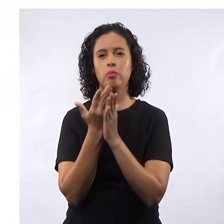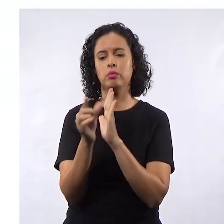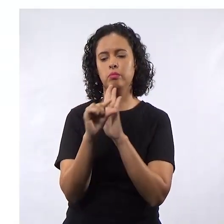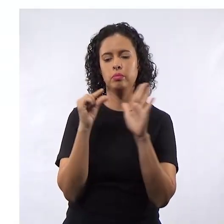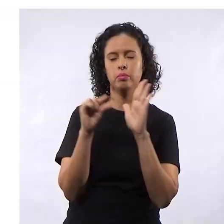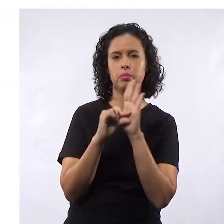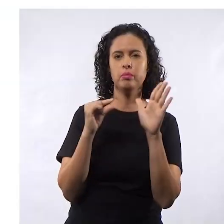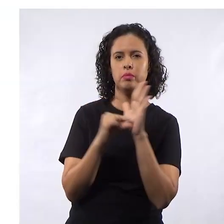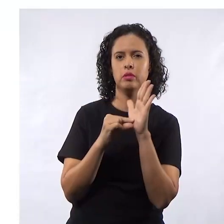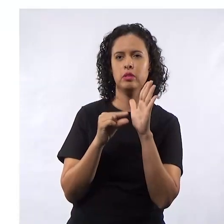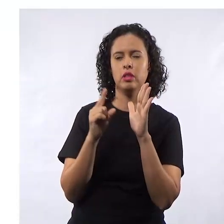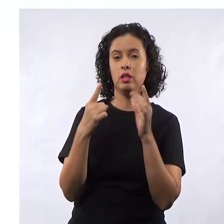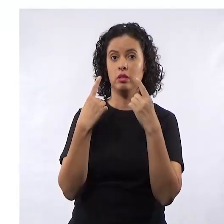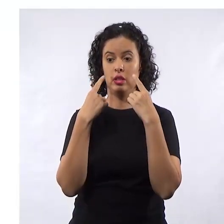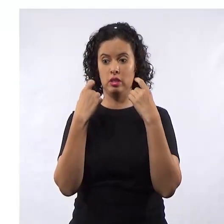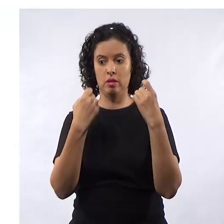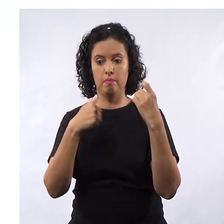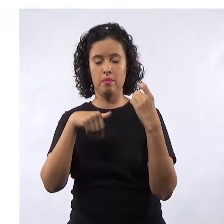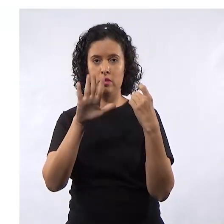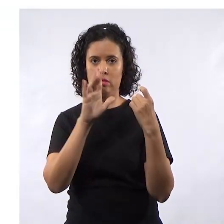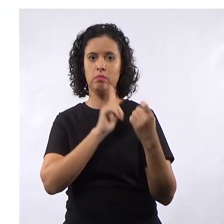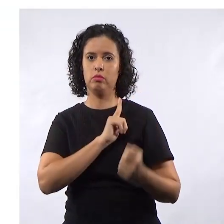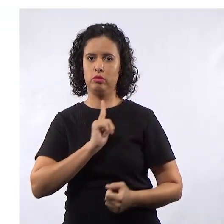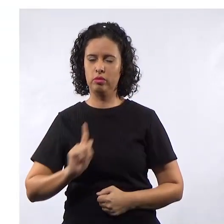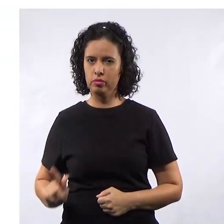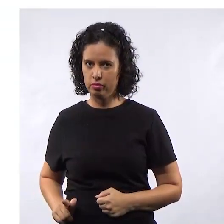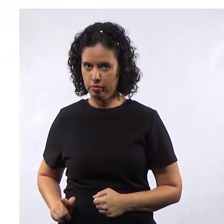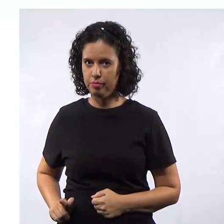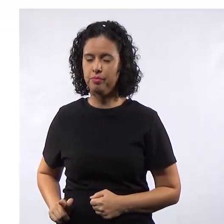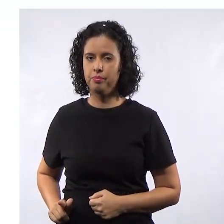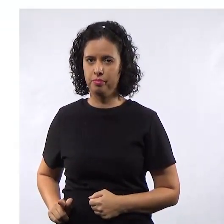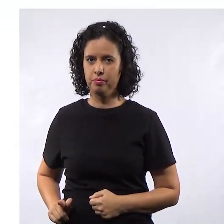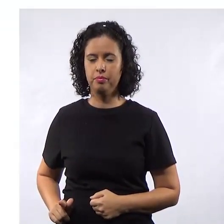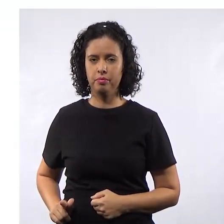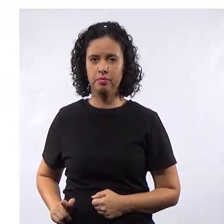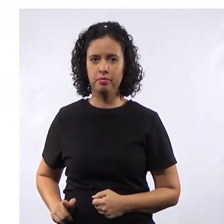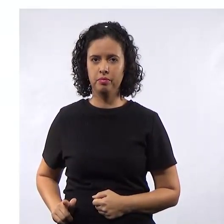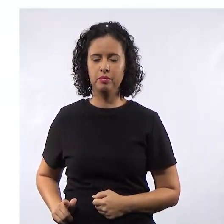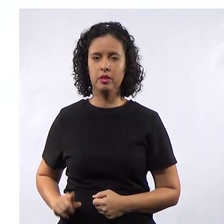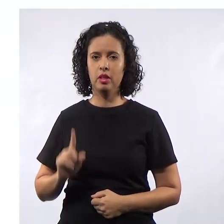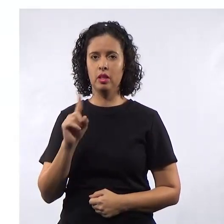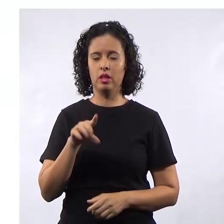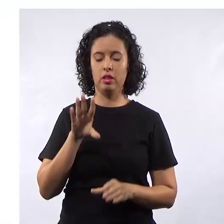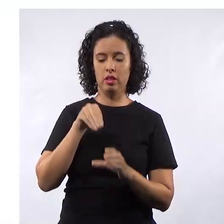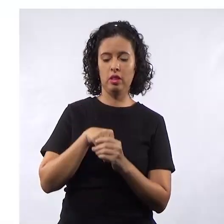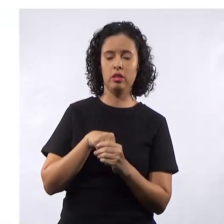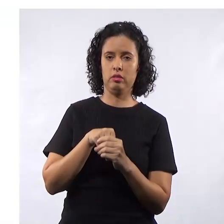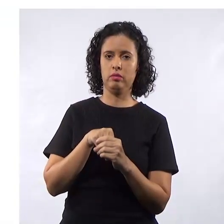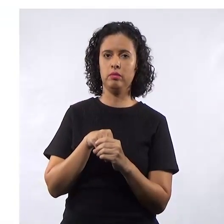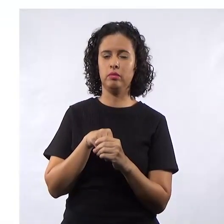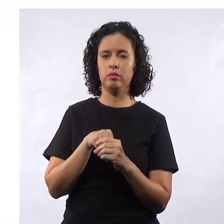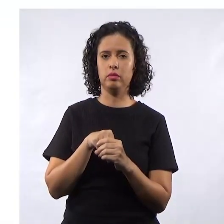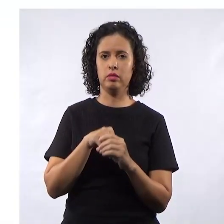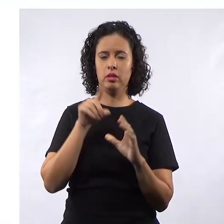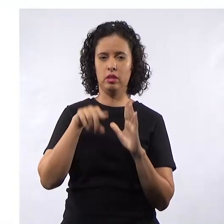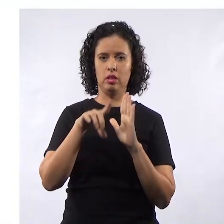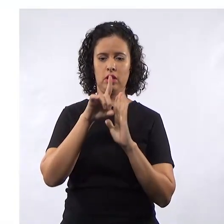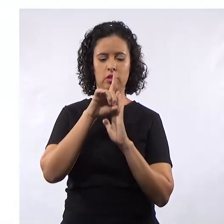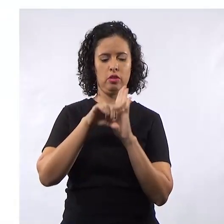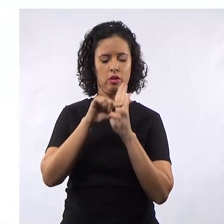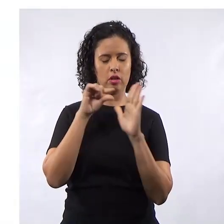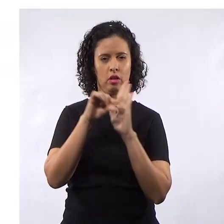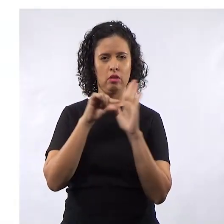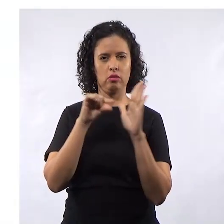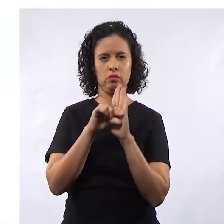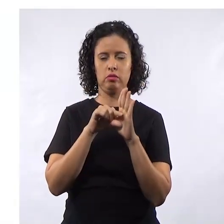algumas cláusulas que são mais interessantes para o poder público, né? Que a gente denomina dentro do direito de cláusulas exorbitantes,